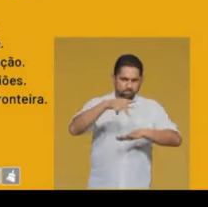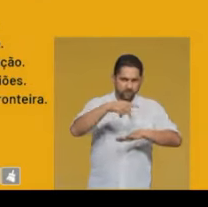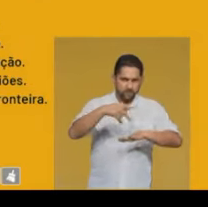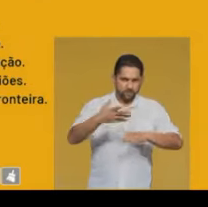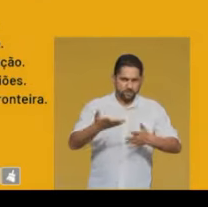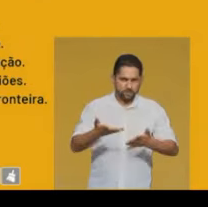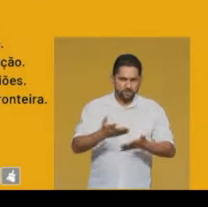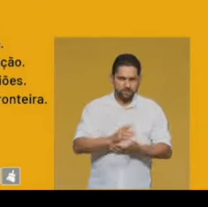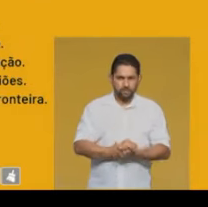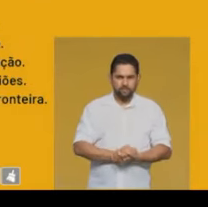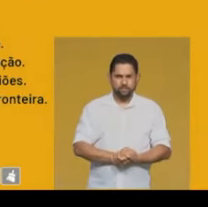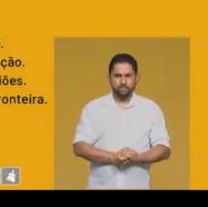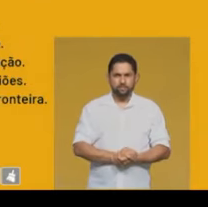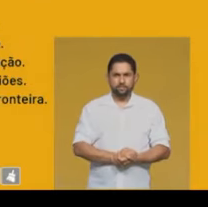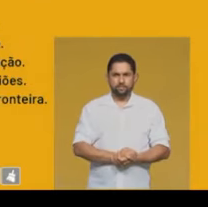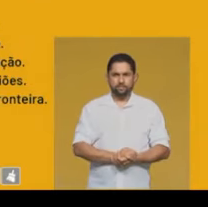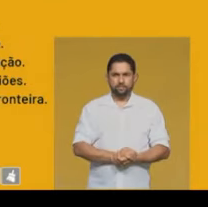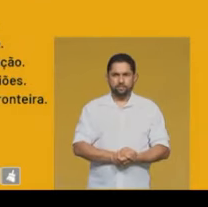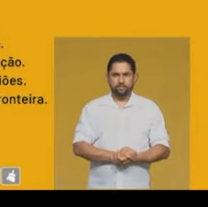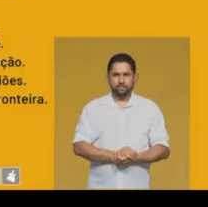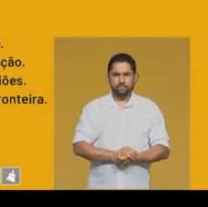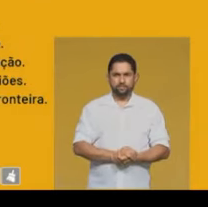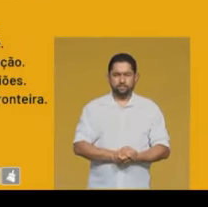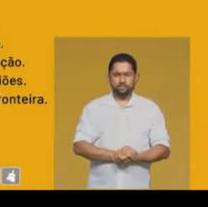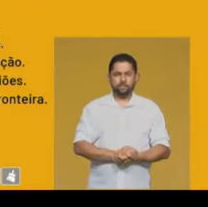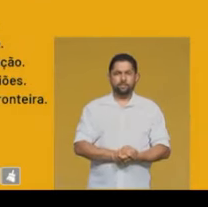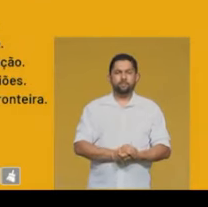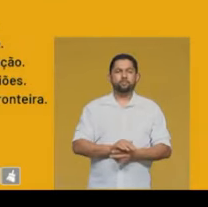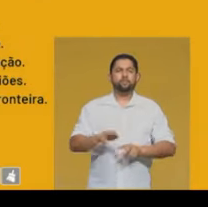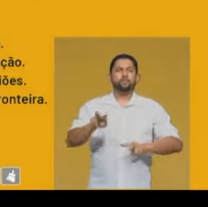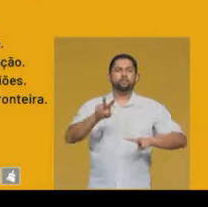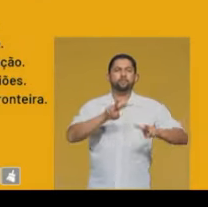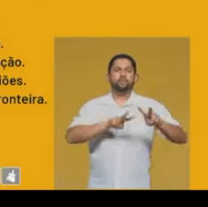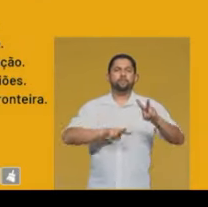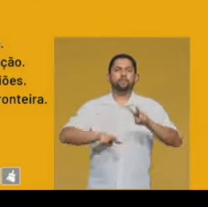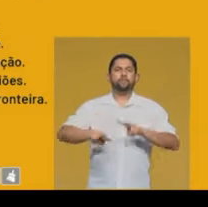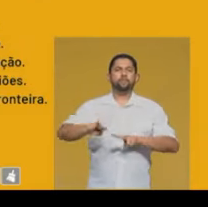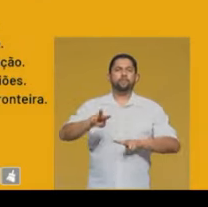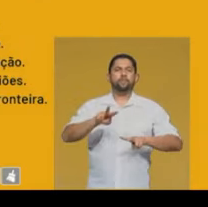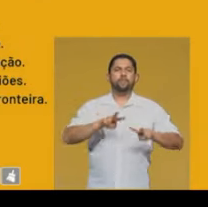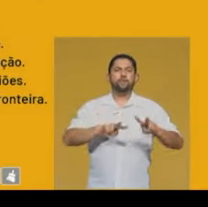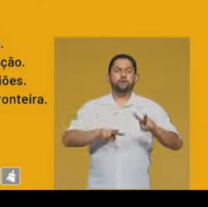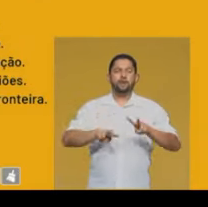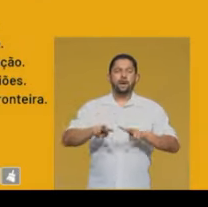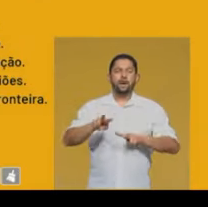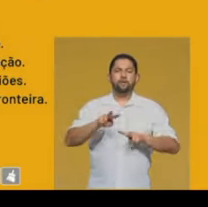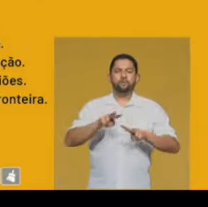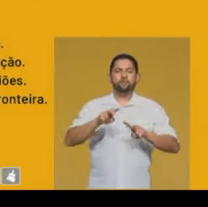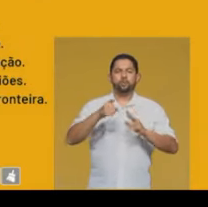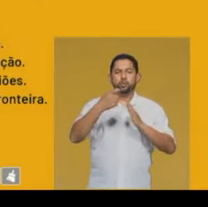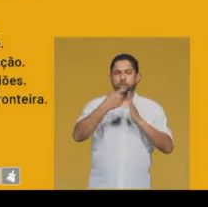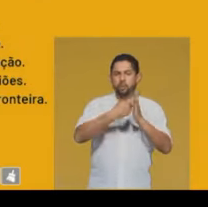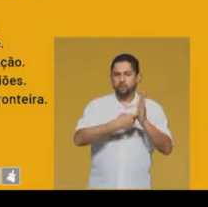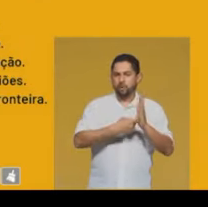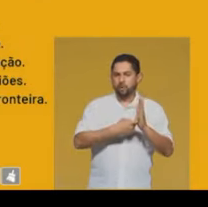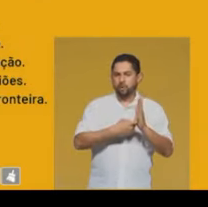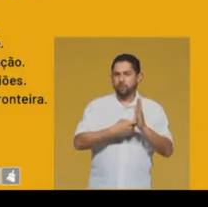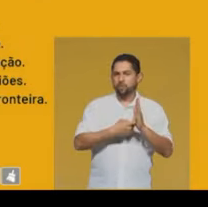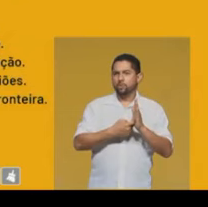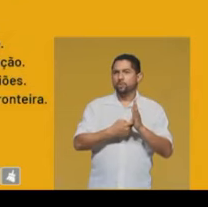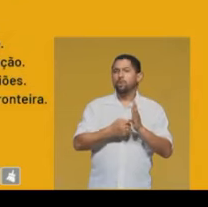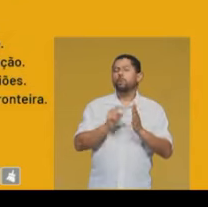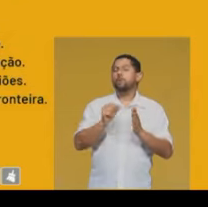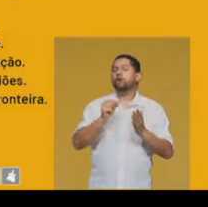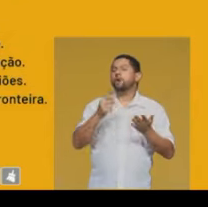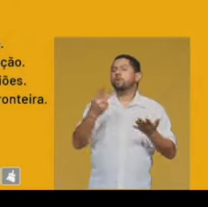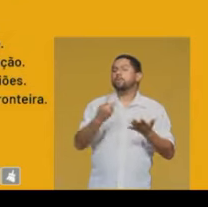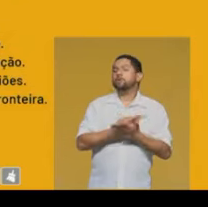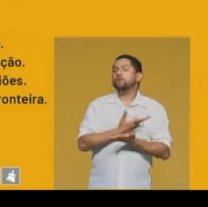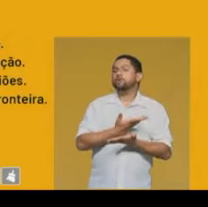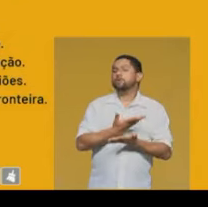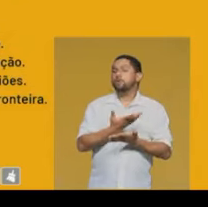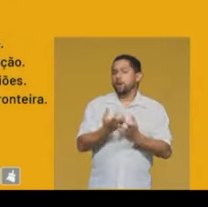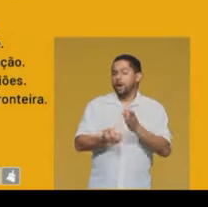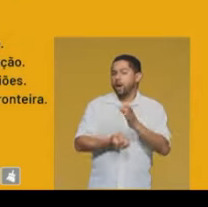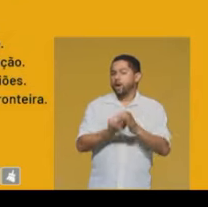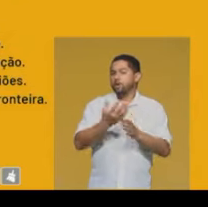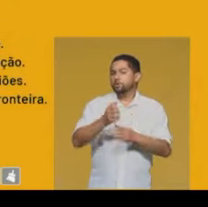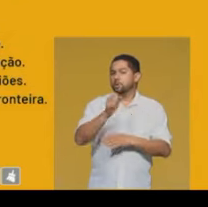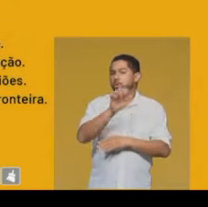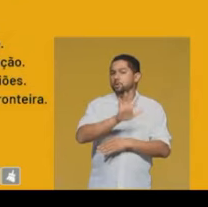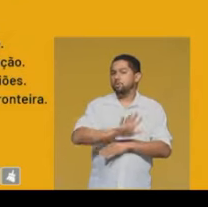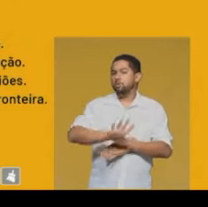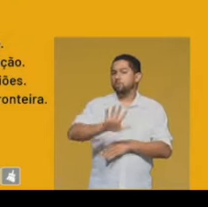Na análise contida no texto, a representação cartográfica da América foi marcada por, letra